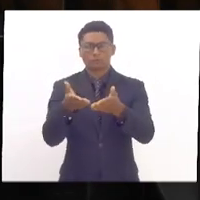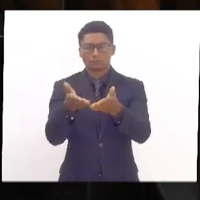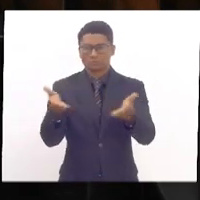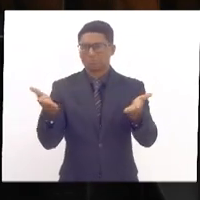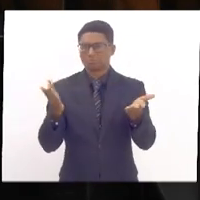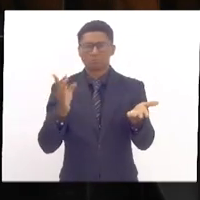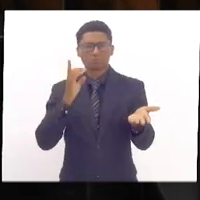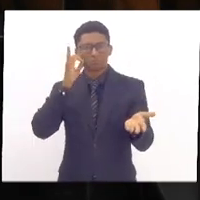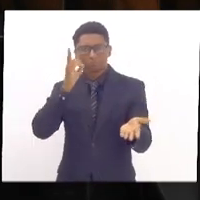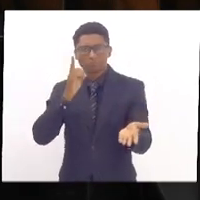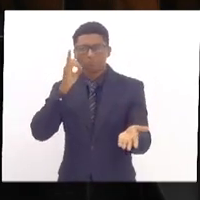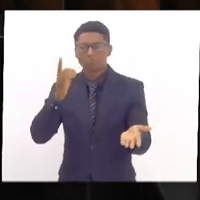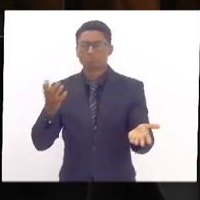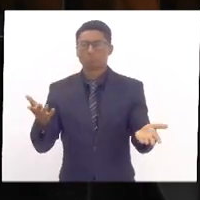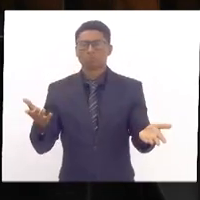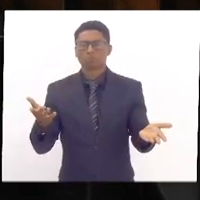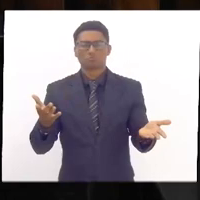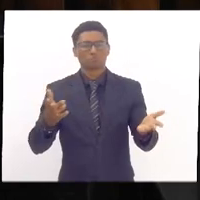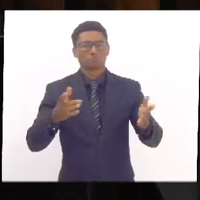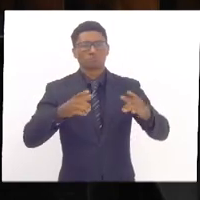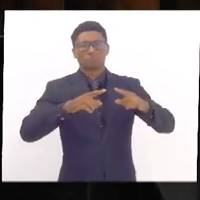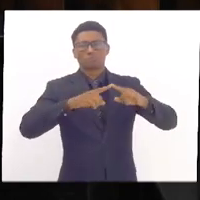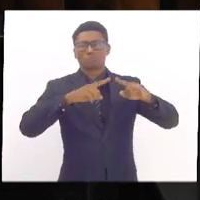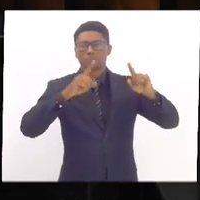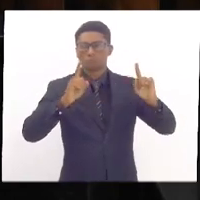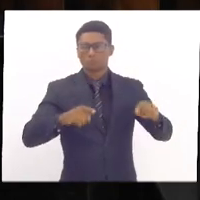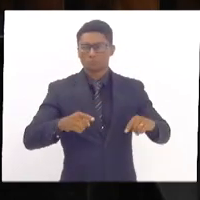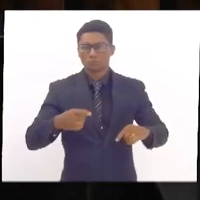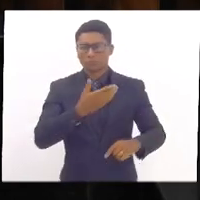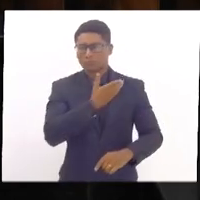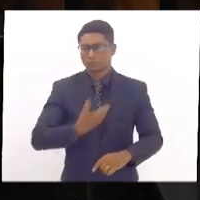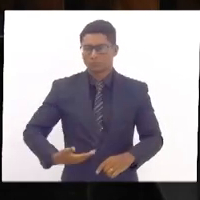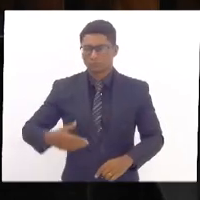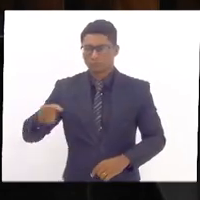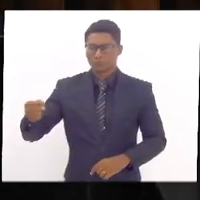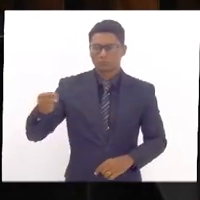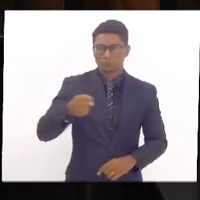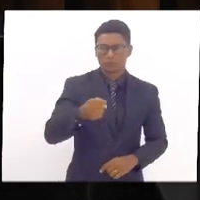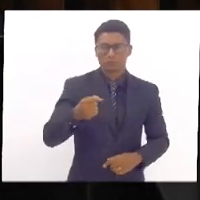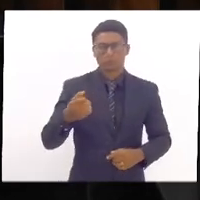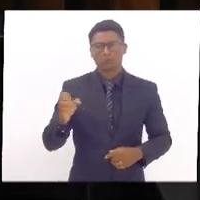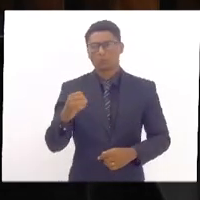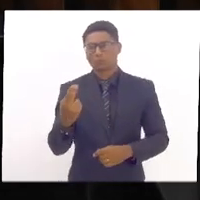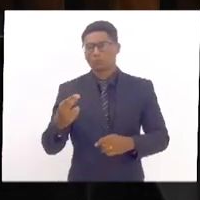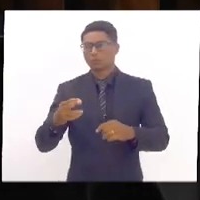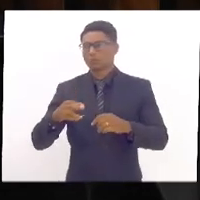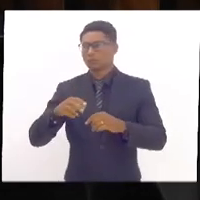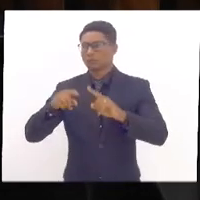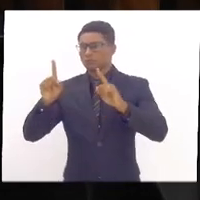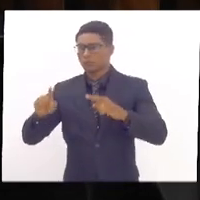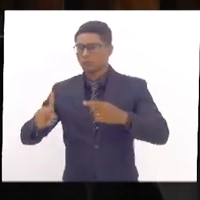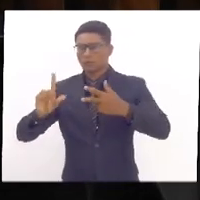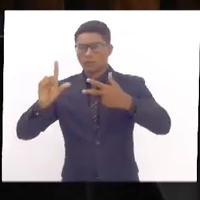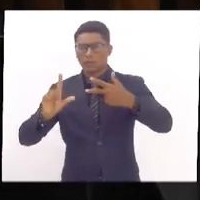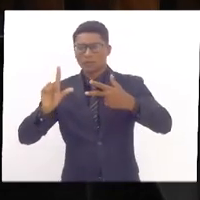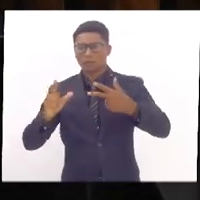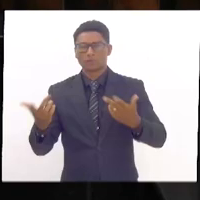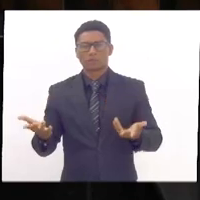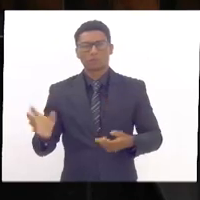parlamentares, fossem cargos comissionados, fosse do Poder Legislativo, do Executivo,